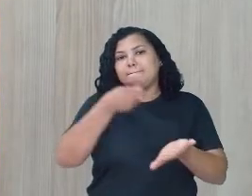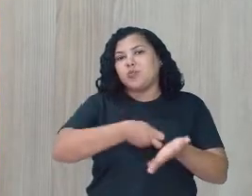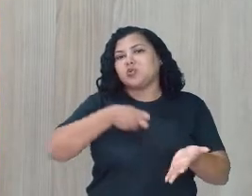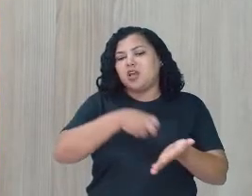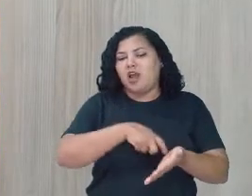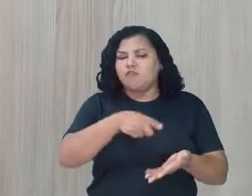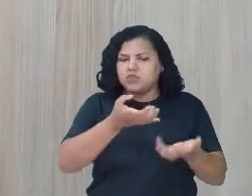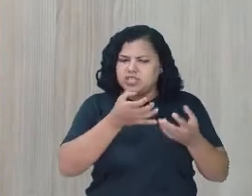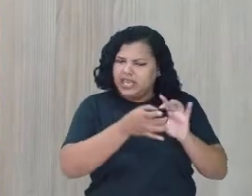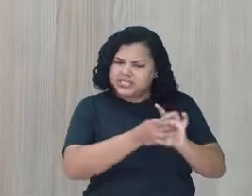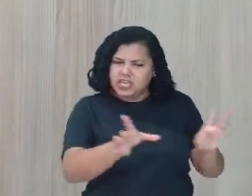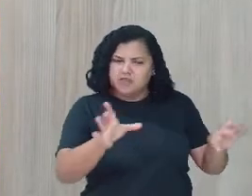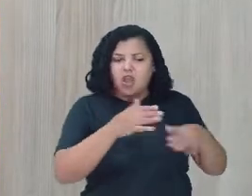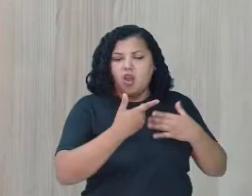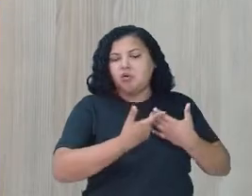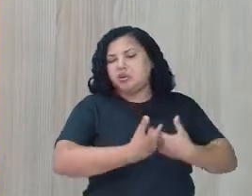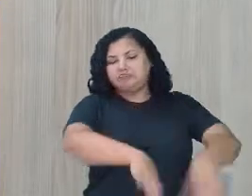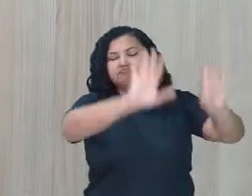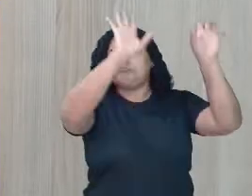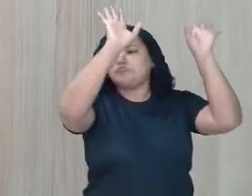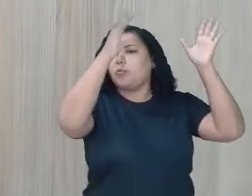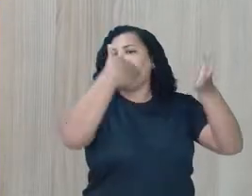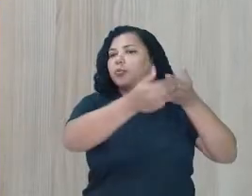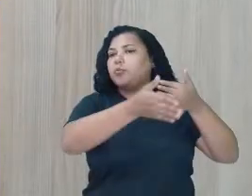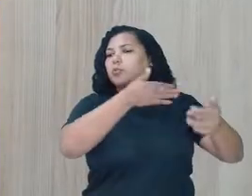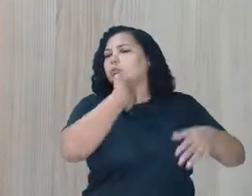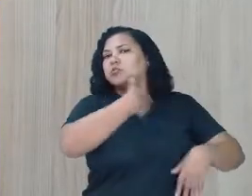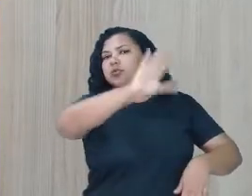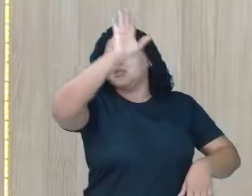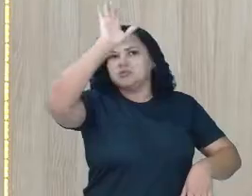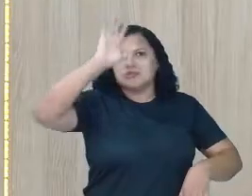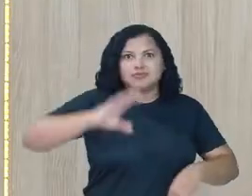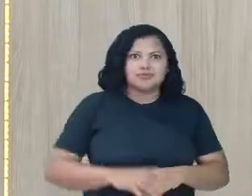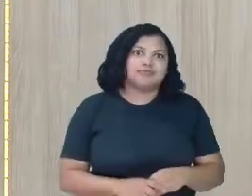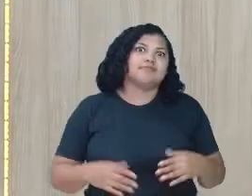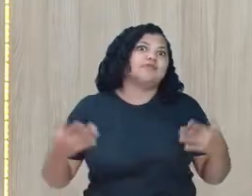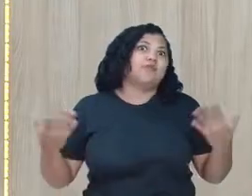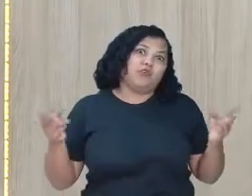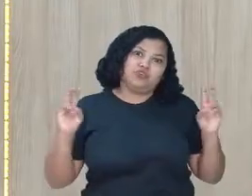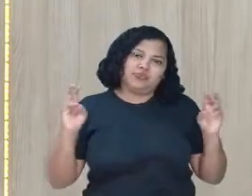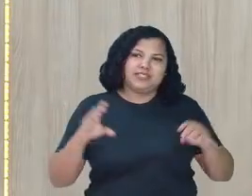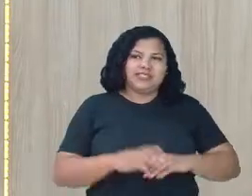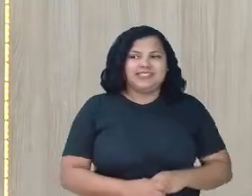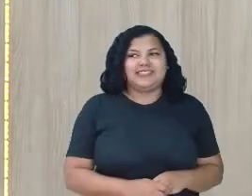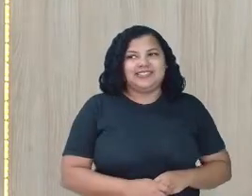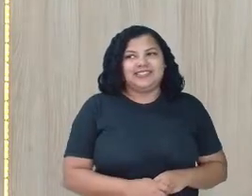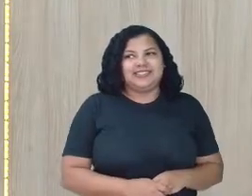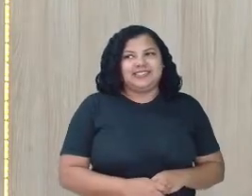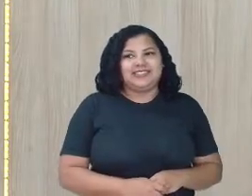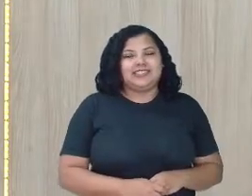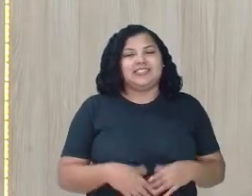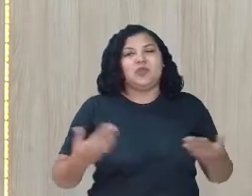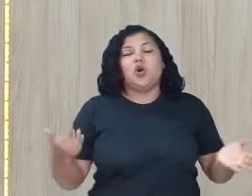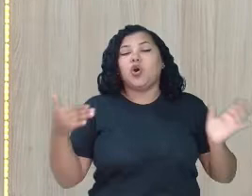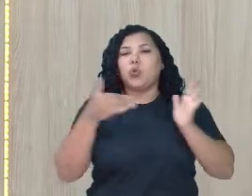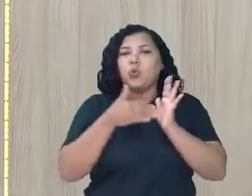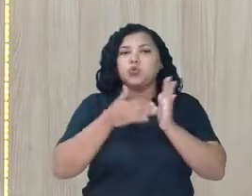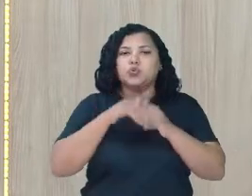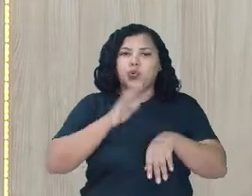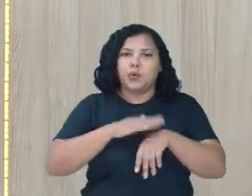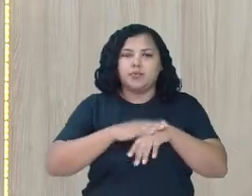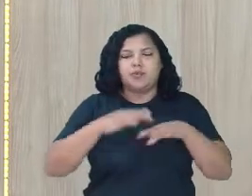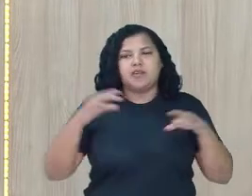Ah, você quer ser livre? Vai, agora te vira. te vira. Pois é, foi mais ou menos Foi isso. bem Bora isso. lá, gente. A gente vai agora para o último bloco